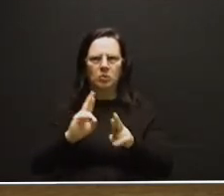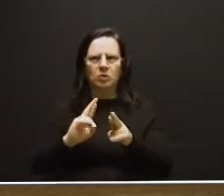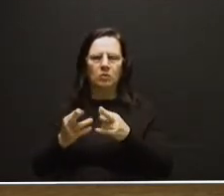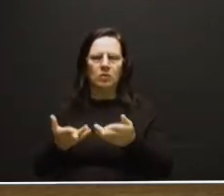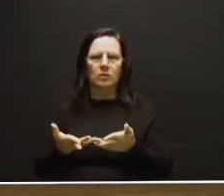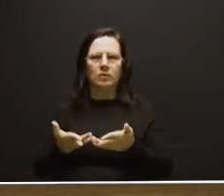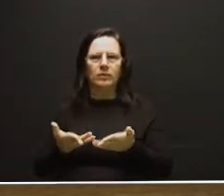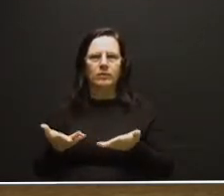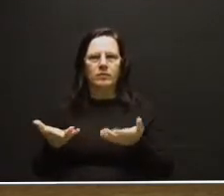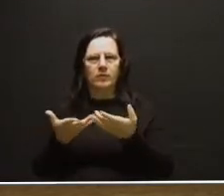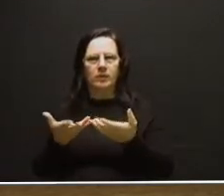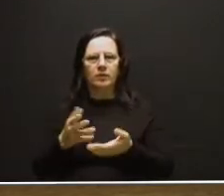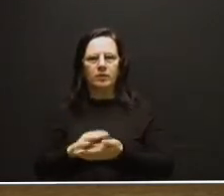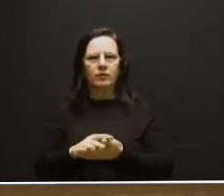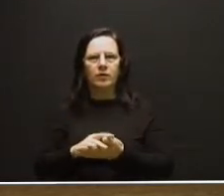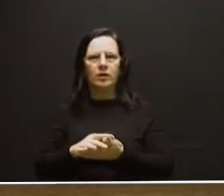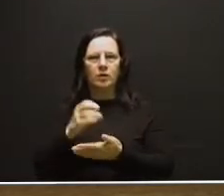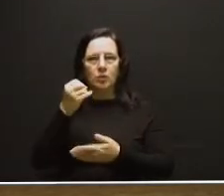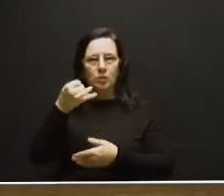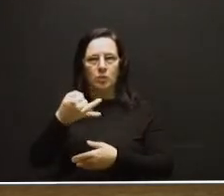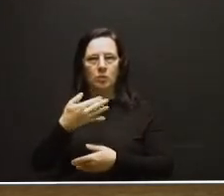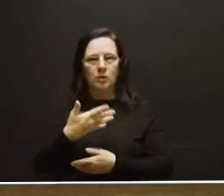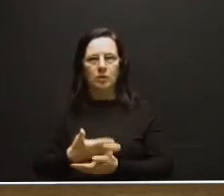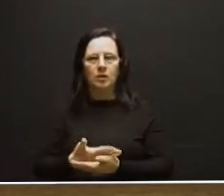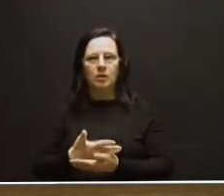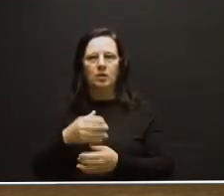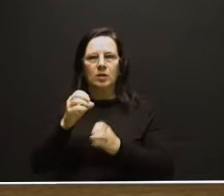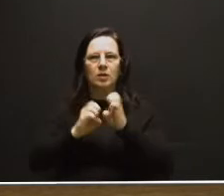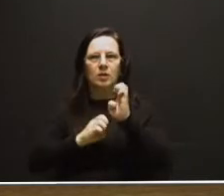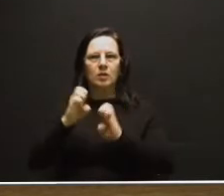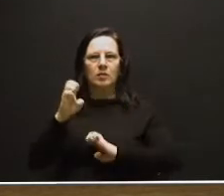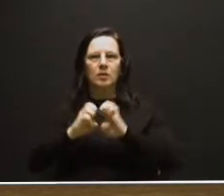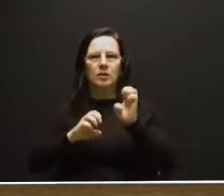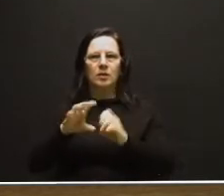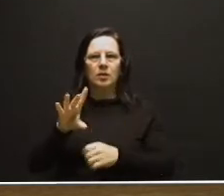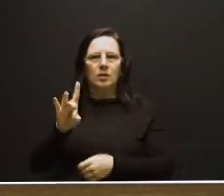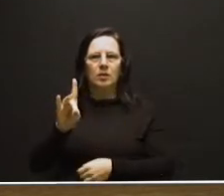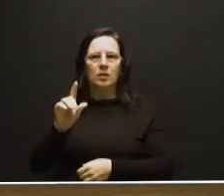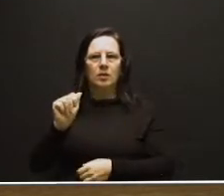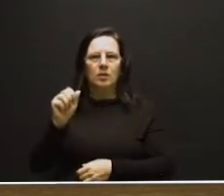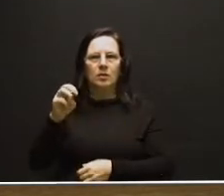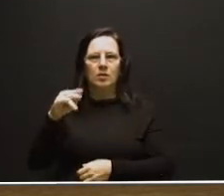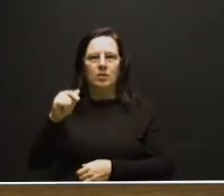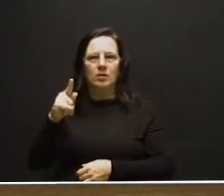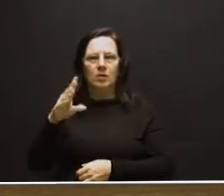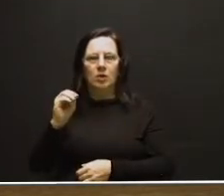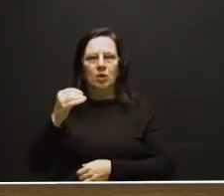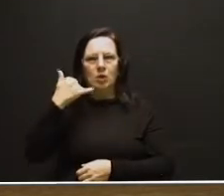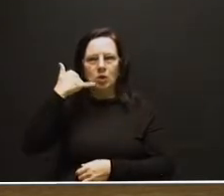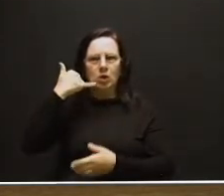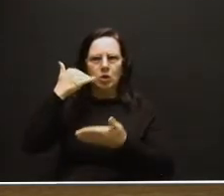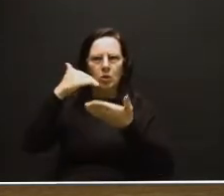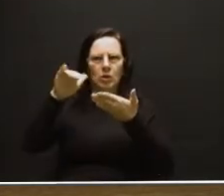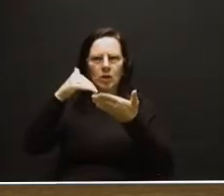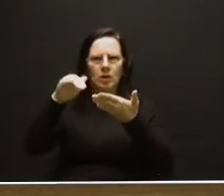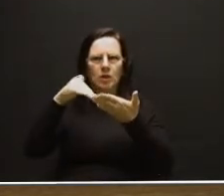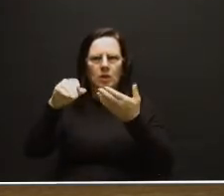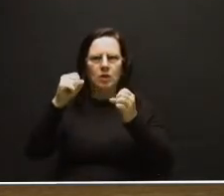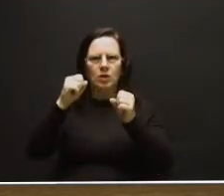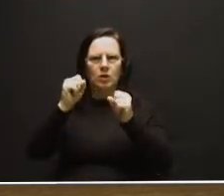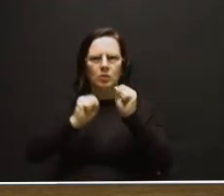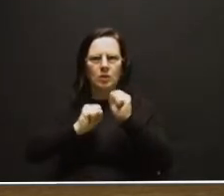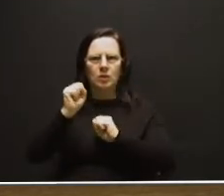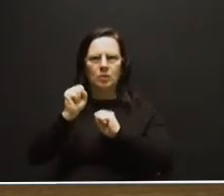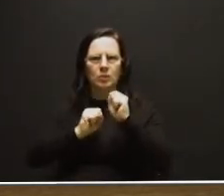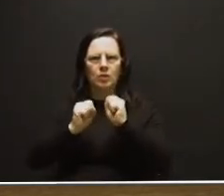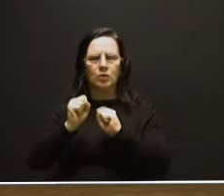quero fazer aqui um comentário elogioso a empresa damasco porque a única para - liguei pra várias empresas é a única